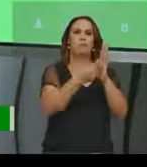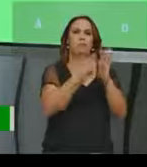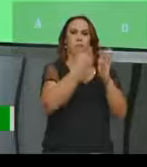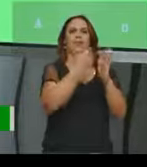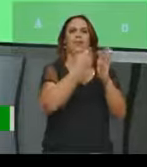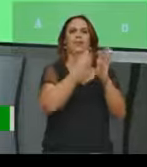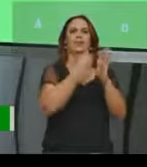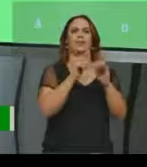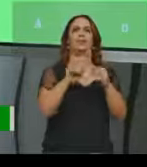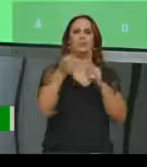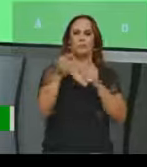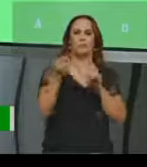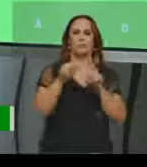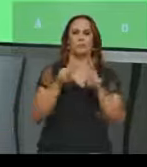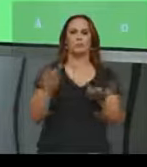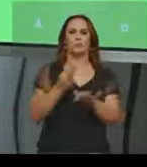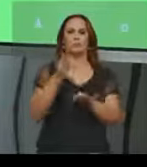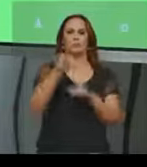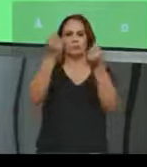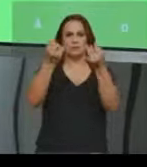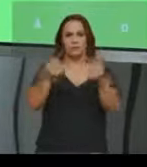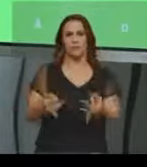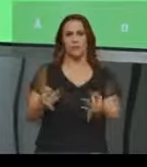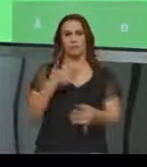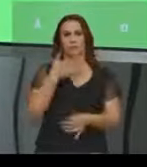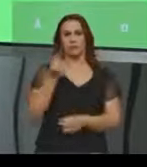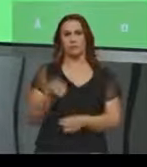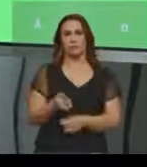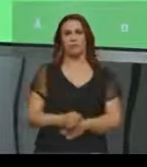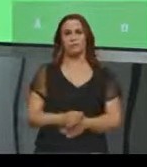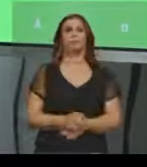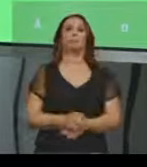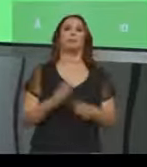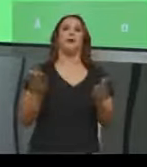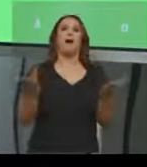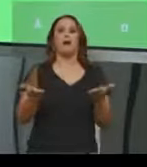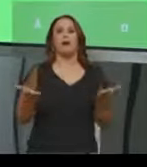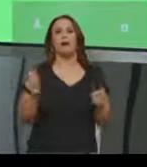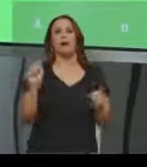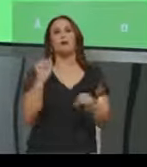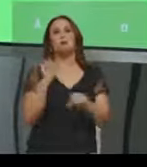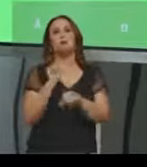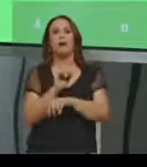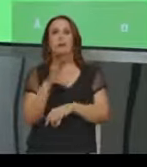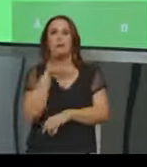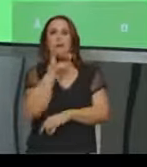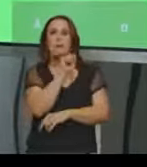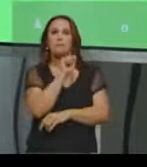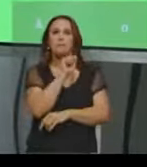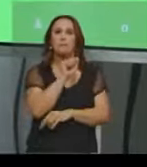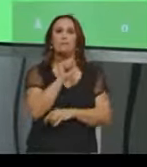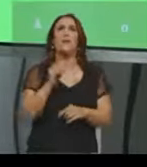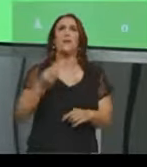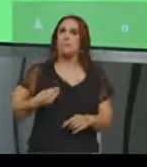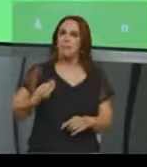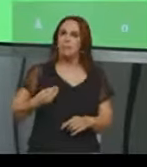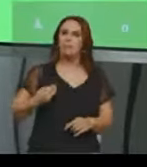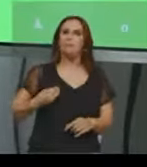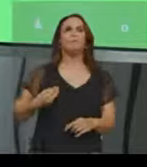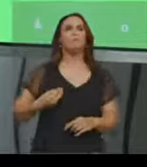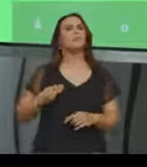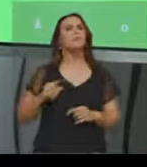Agora nós vamos fazer um pequeno intervalo para tomar aquele fôlego. Participe do Tira Dúvidas de Ciências da Natureza, que no próximo bloco contará